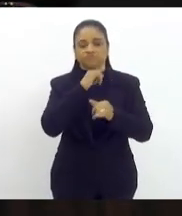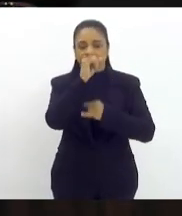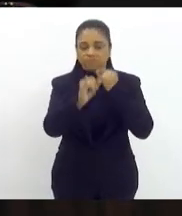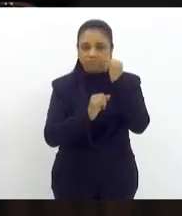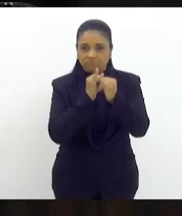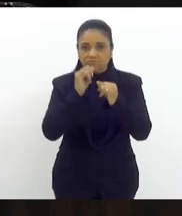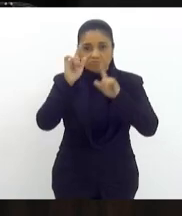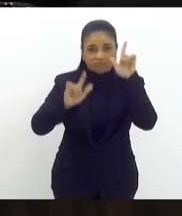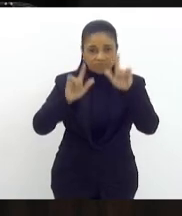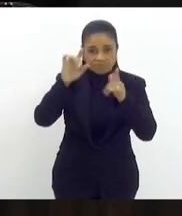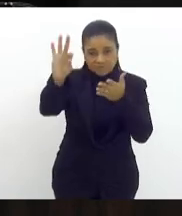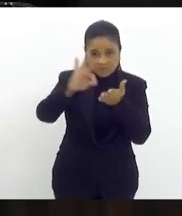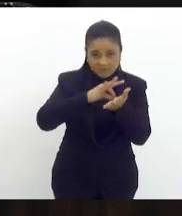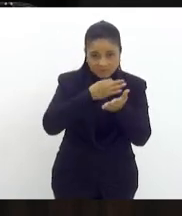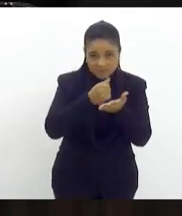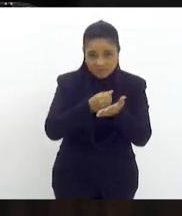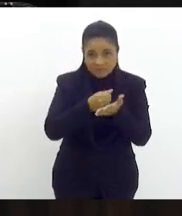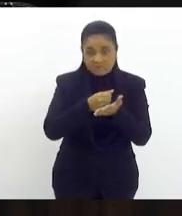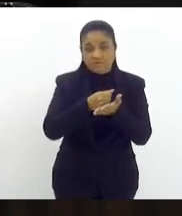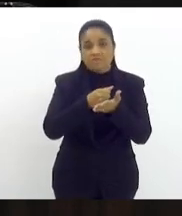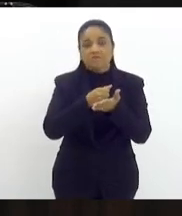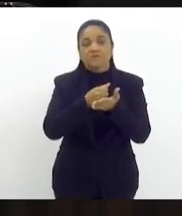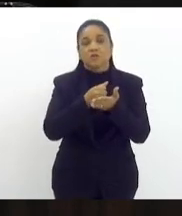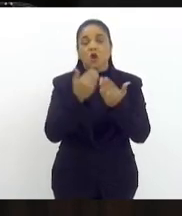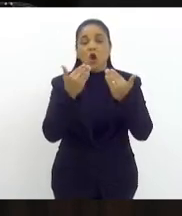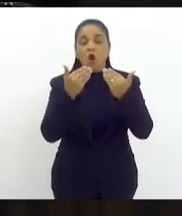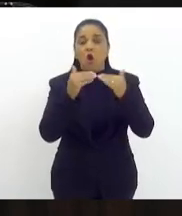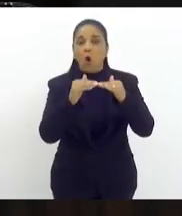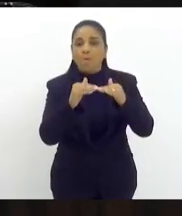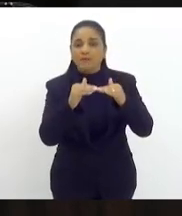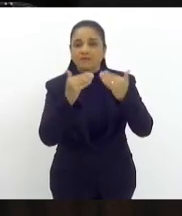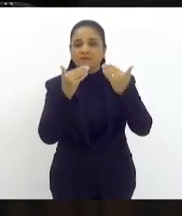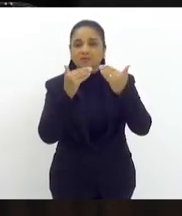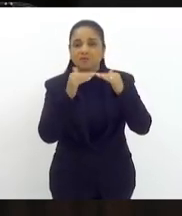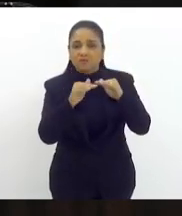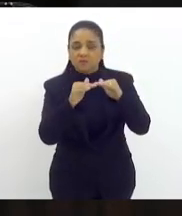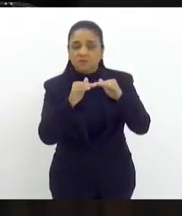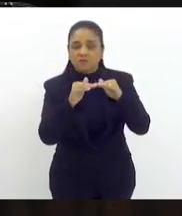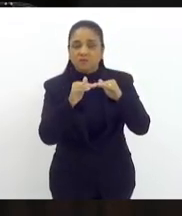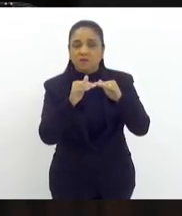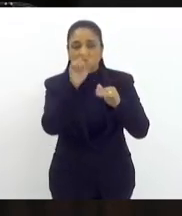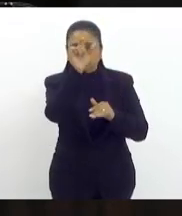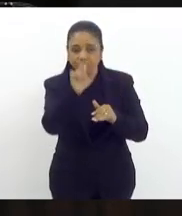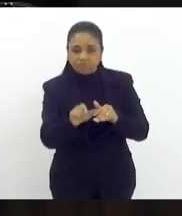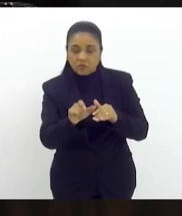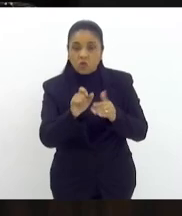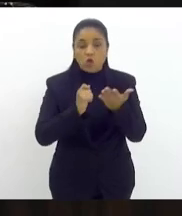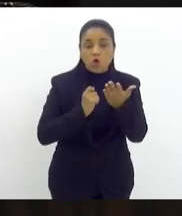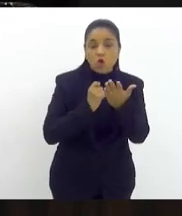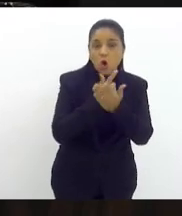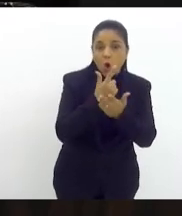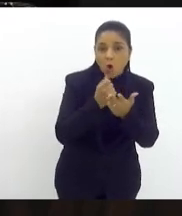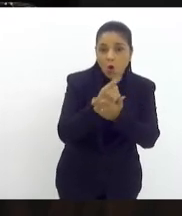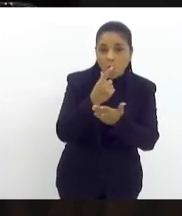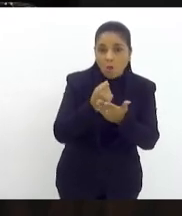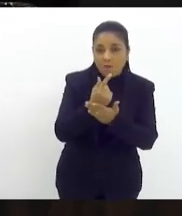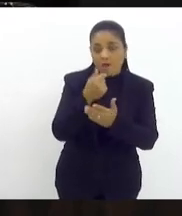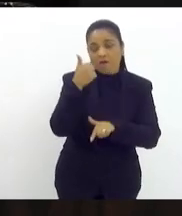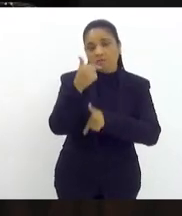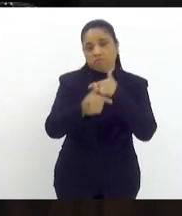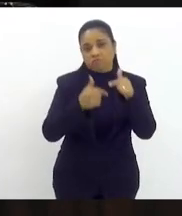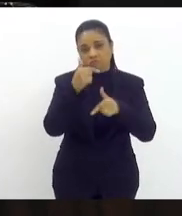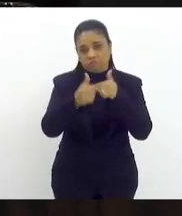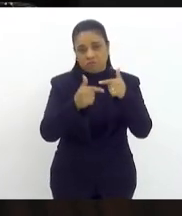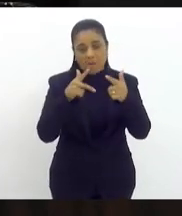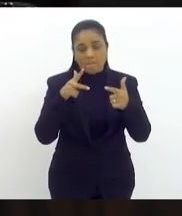obrigada a compensar o assinante que tiver o serviço interrompido